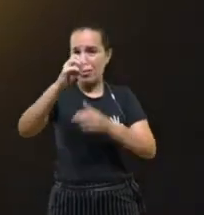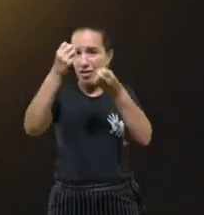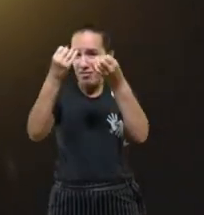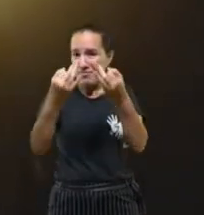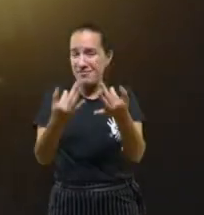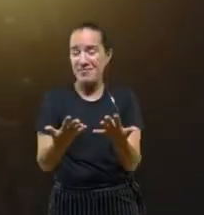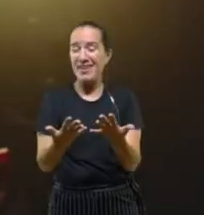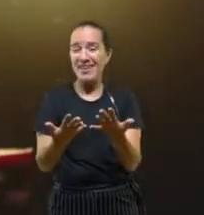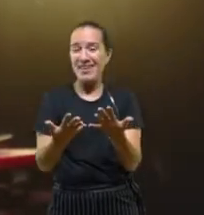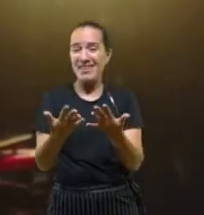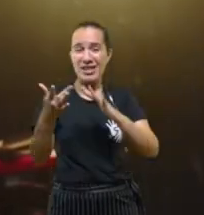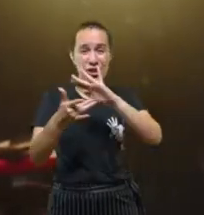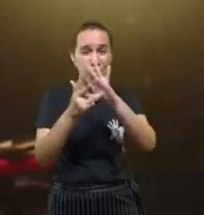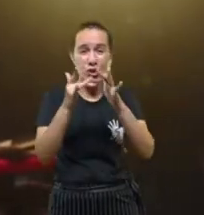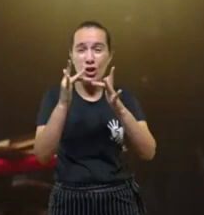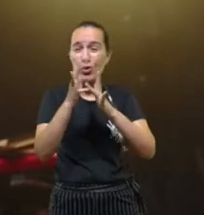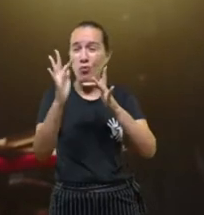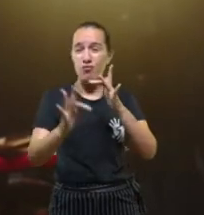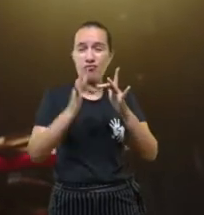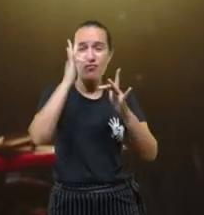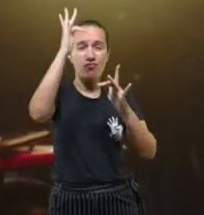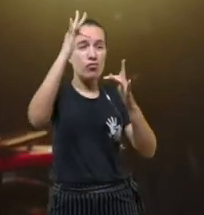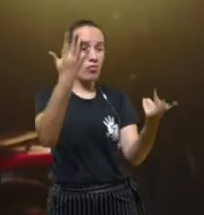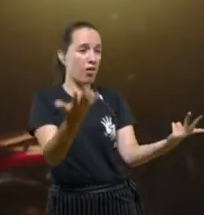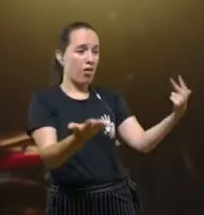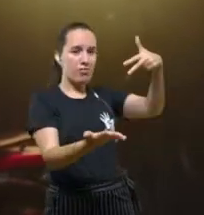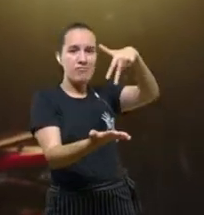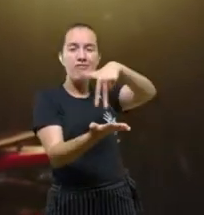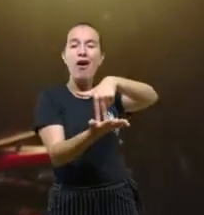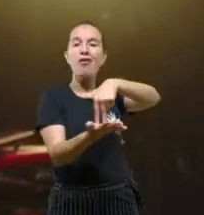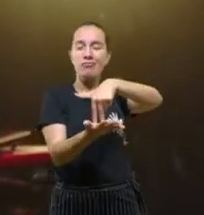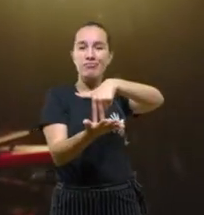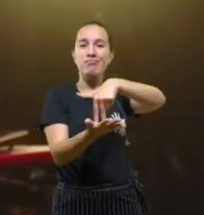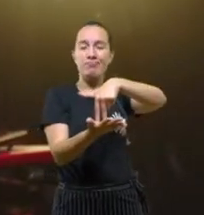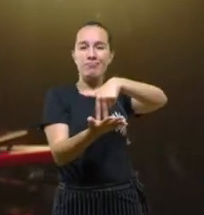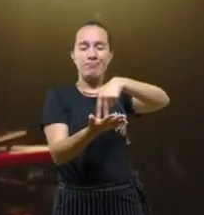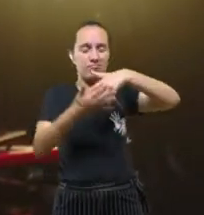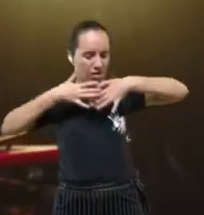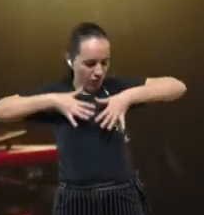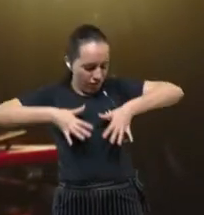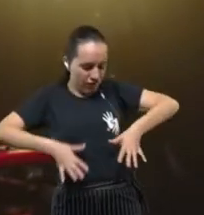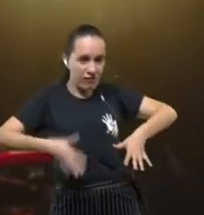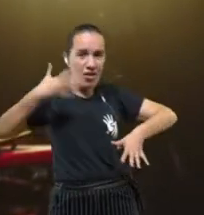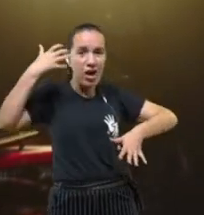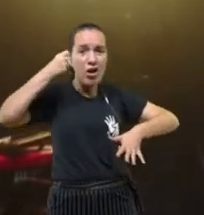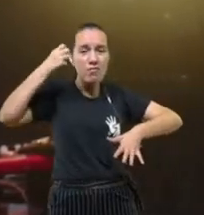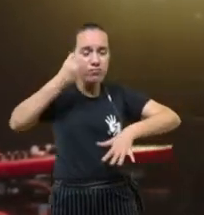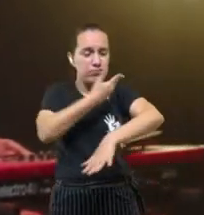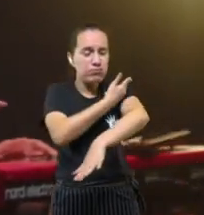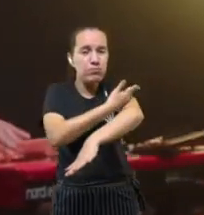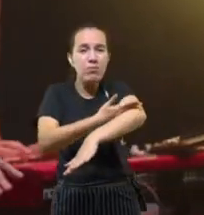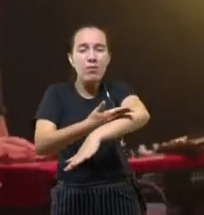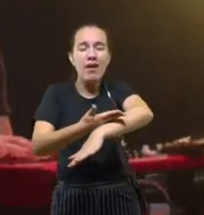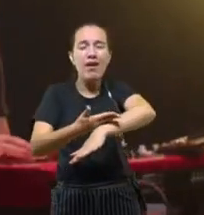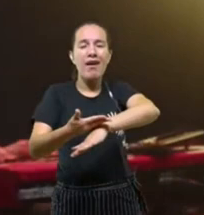fala que Jesus volta e Ele está com todos os seus vestes brancos, com